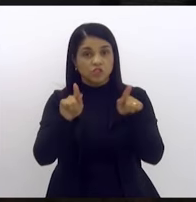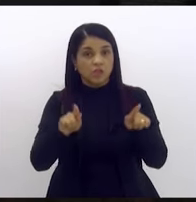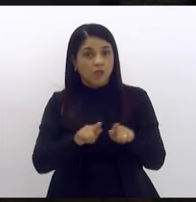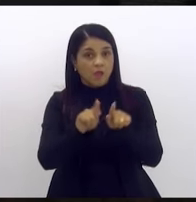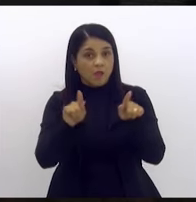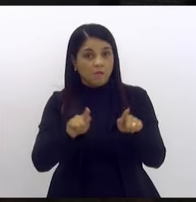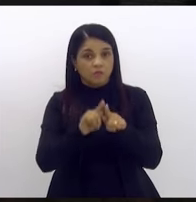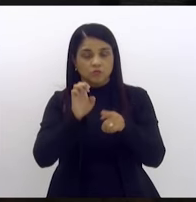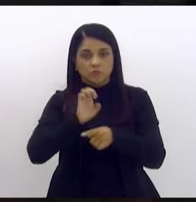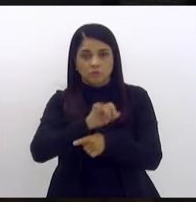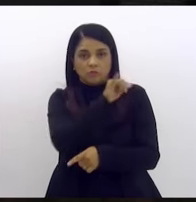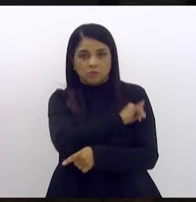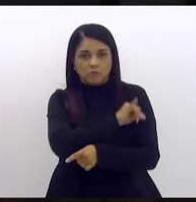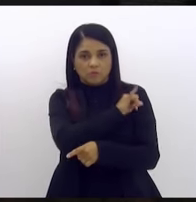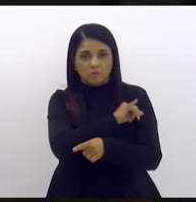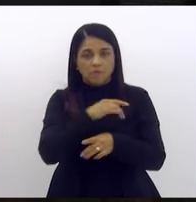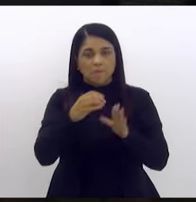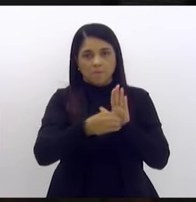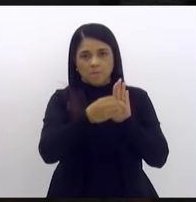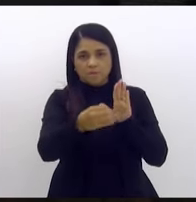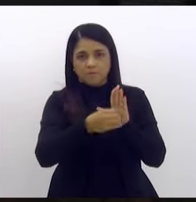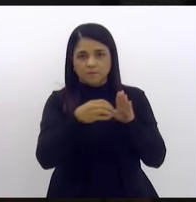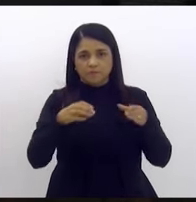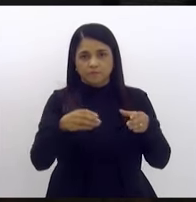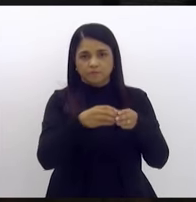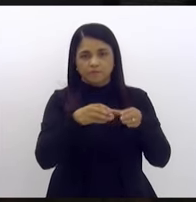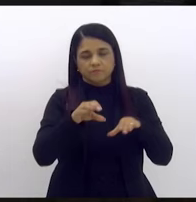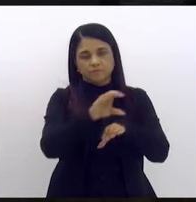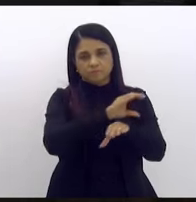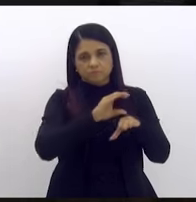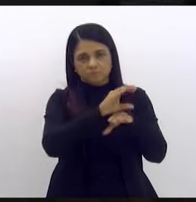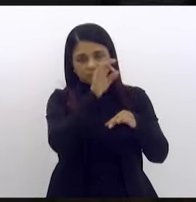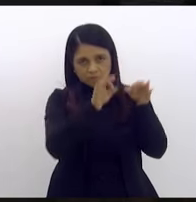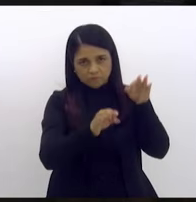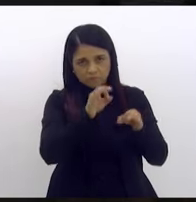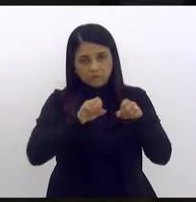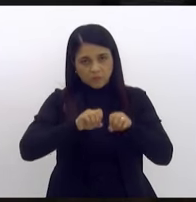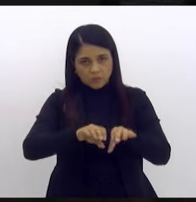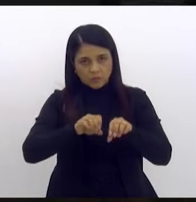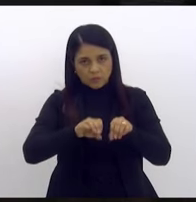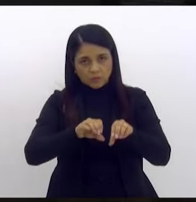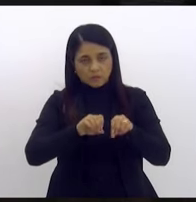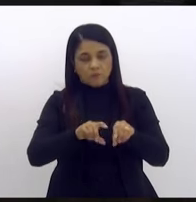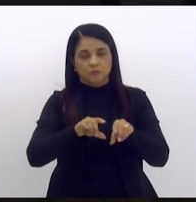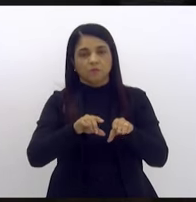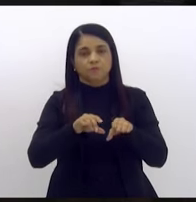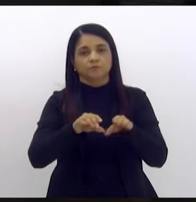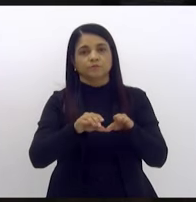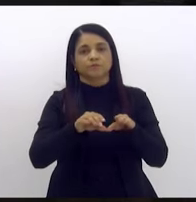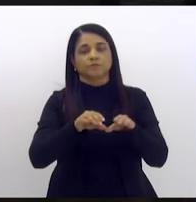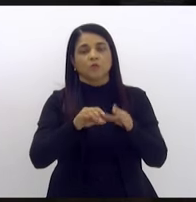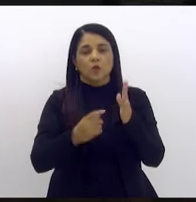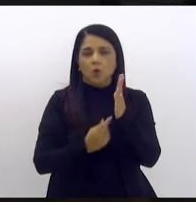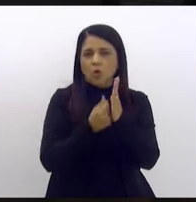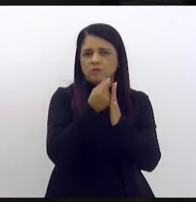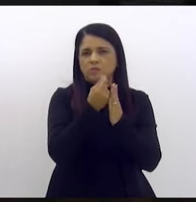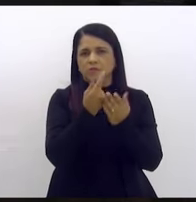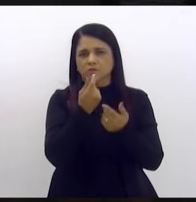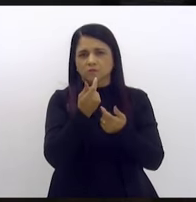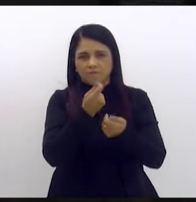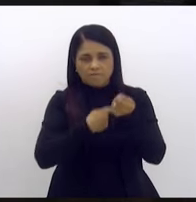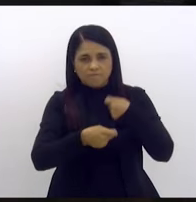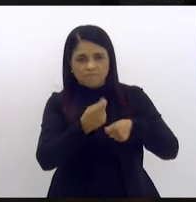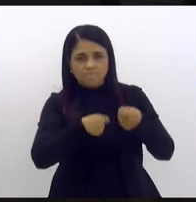Janeiro, pendendo de pareceres das comissões de Constituição, Justiça, de Educação, de Orçamento, Finanças,